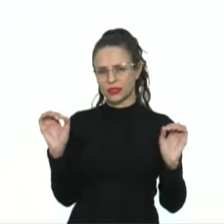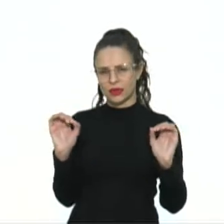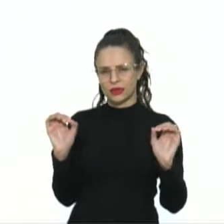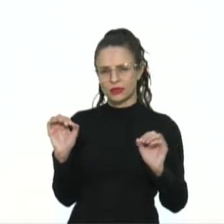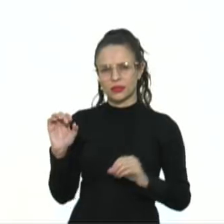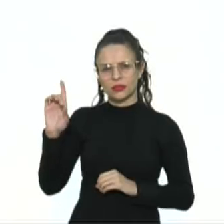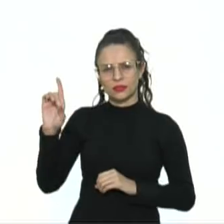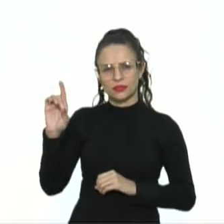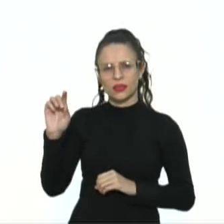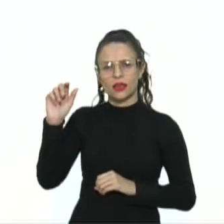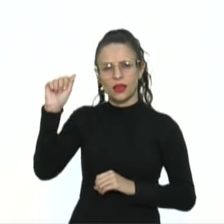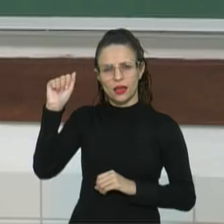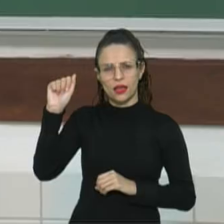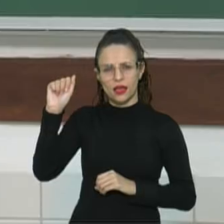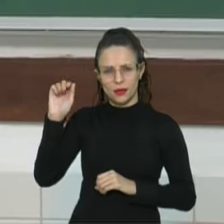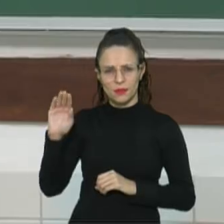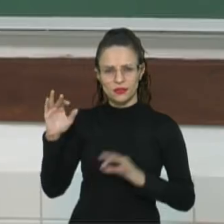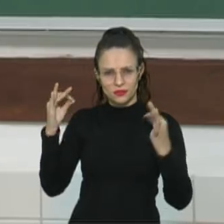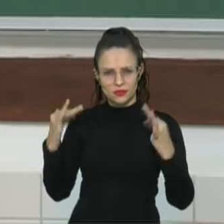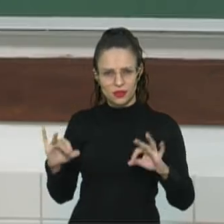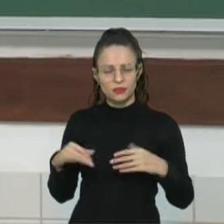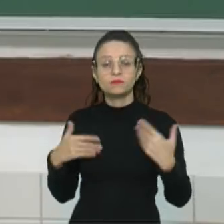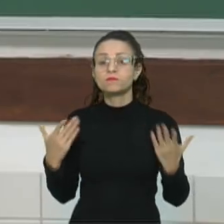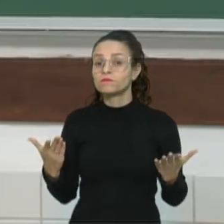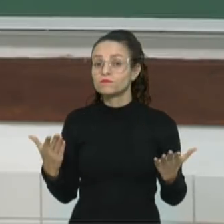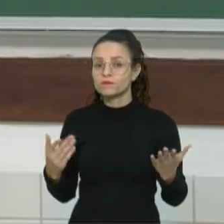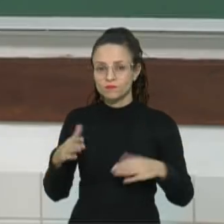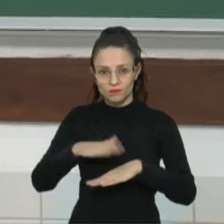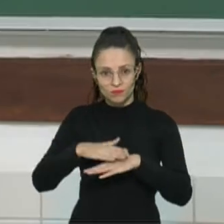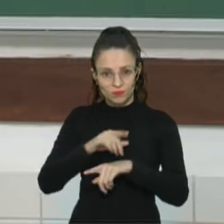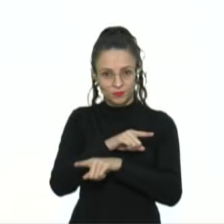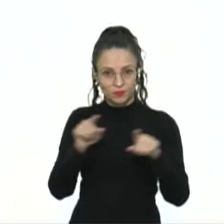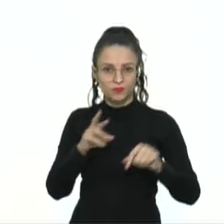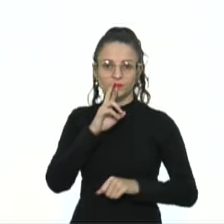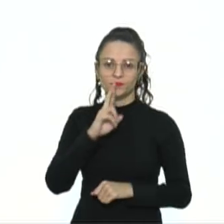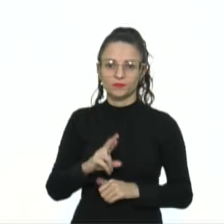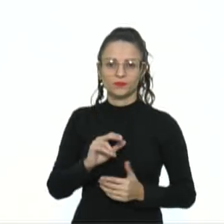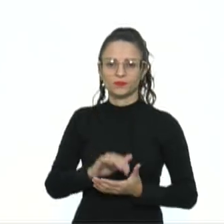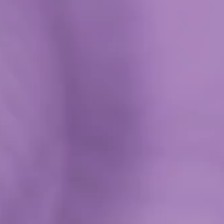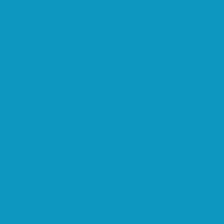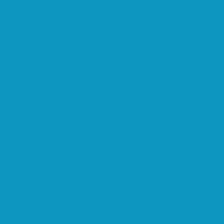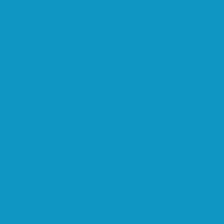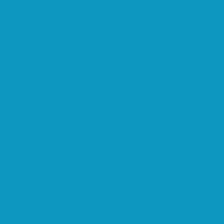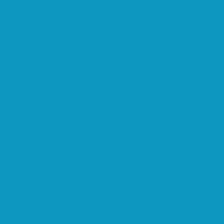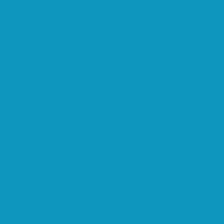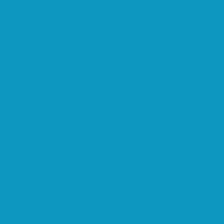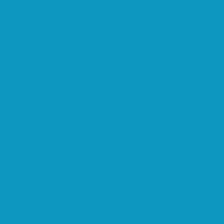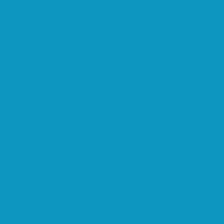claro, D, as duas alternativas estão corretas. E aí, é com vocês.